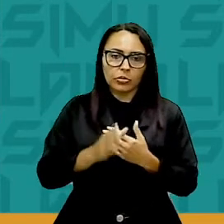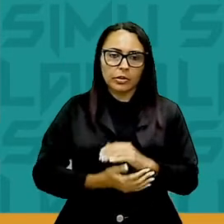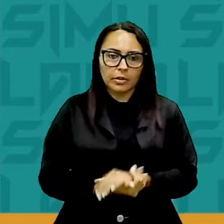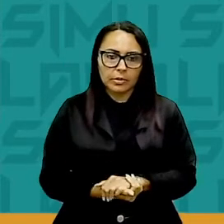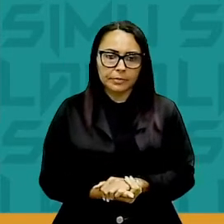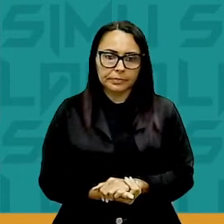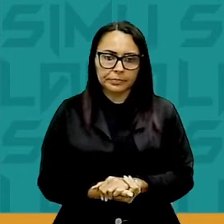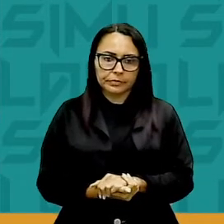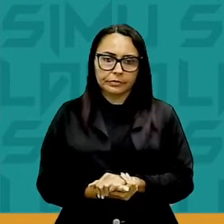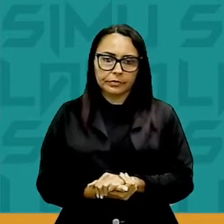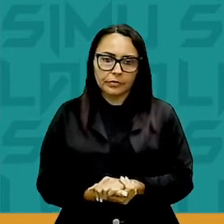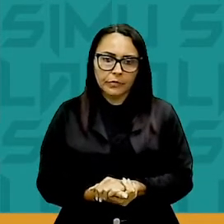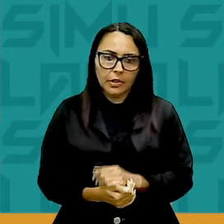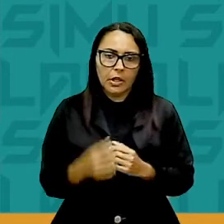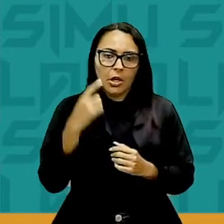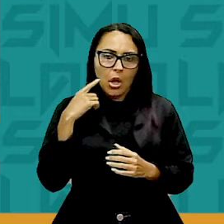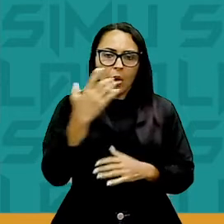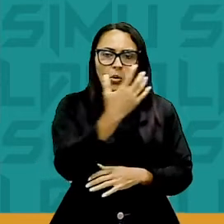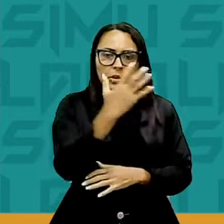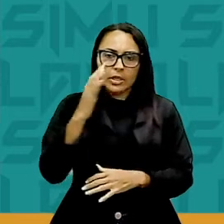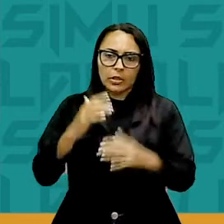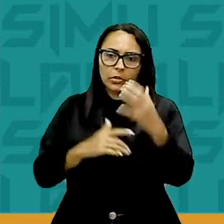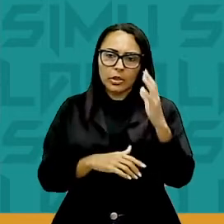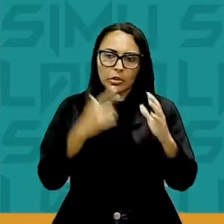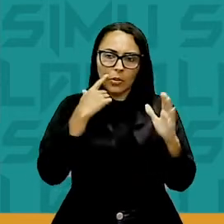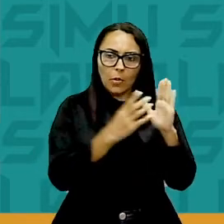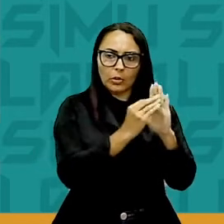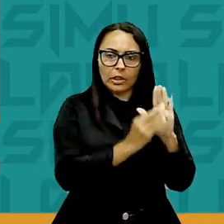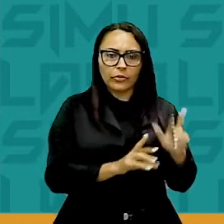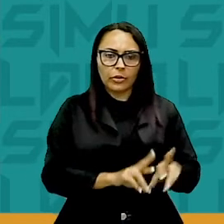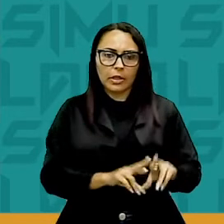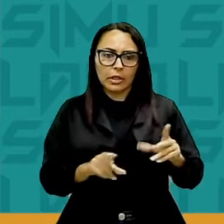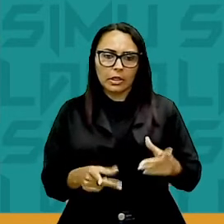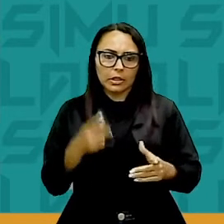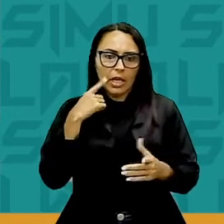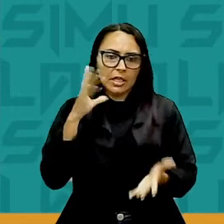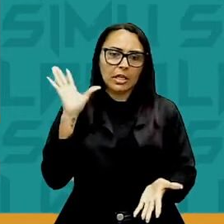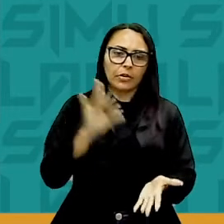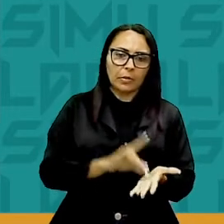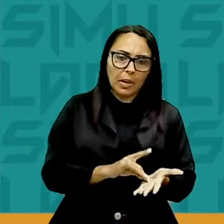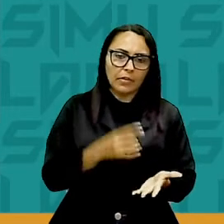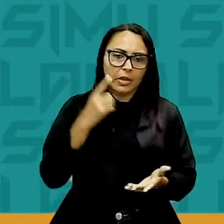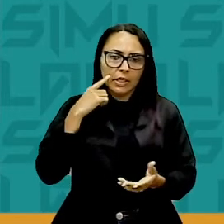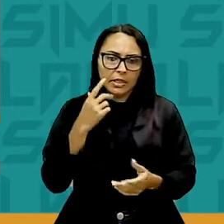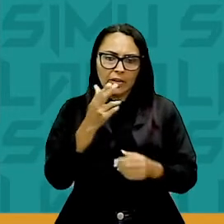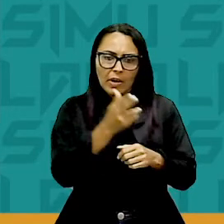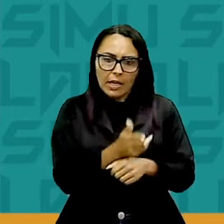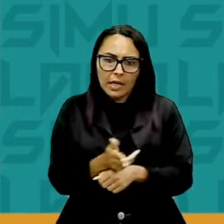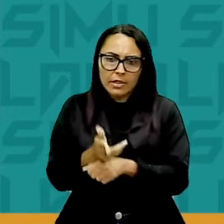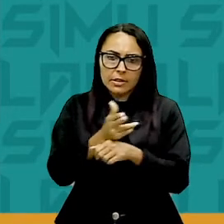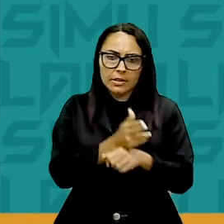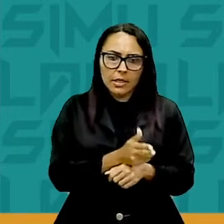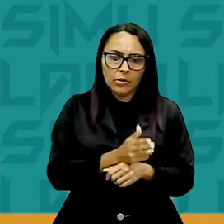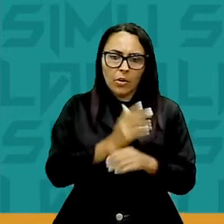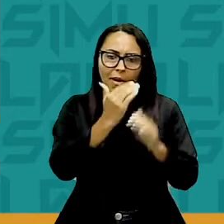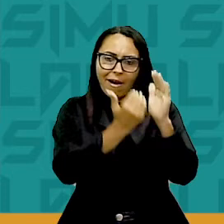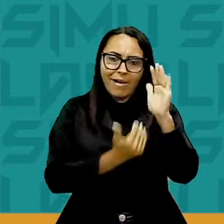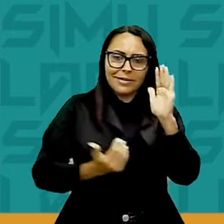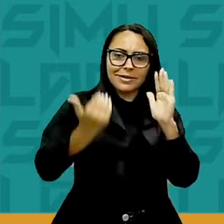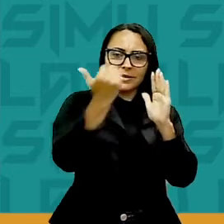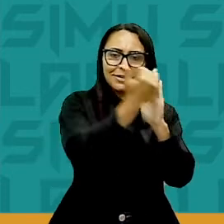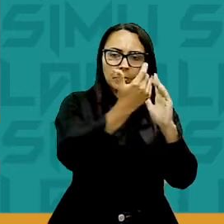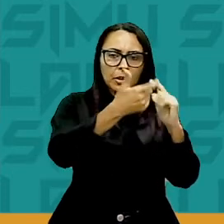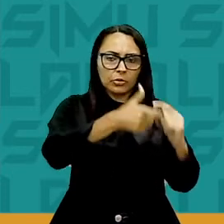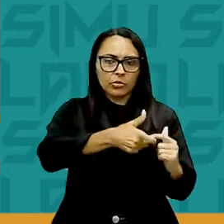bom? Os seringueiros do Alto Juruá tinham um modelo diferente, a quem eles afirmava que estavam caçando acima do